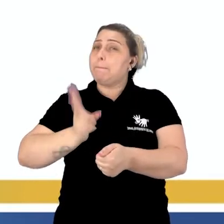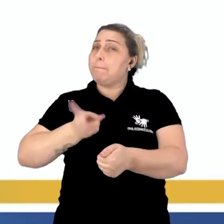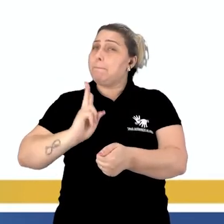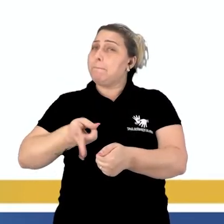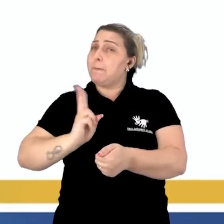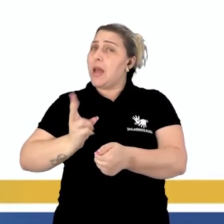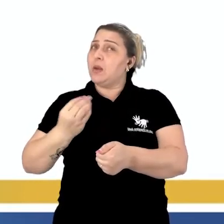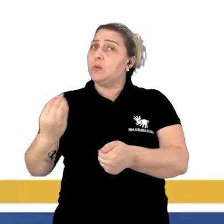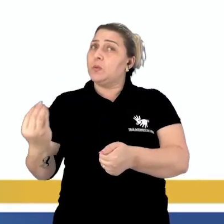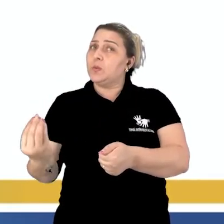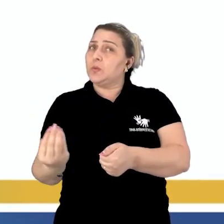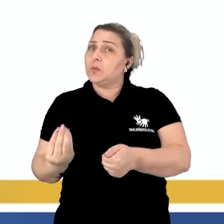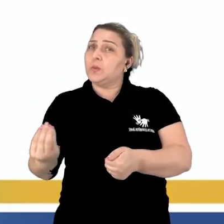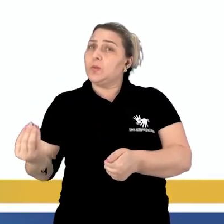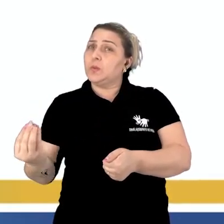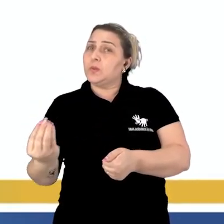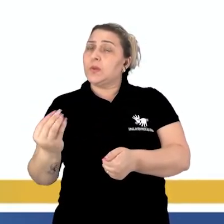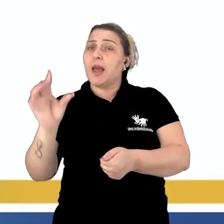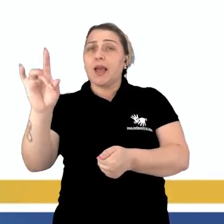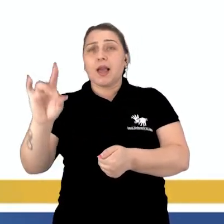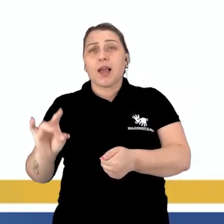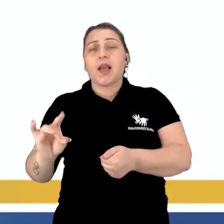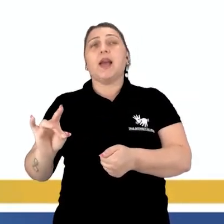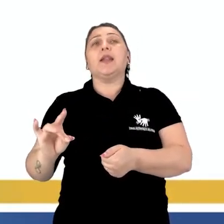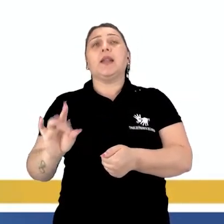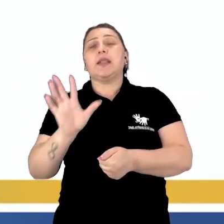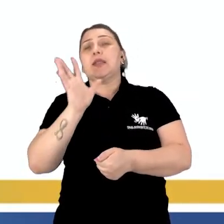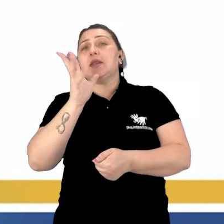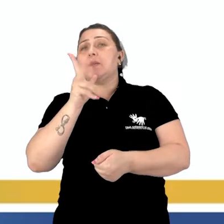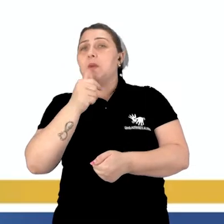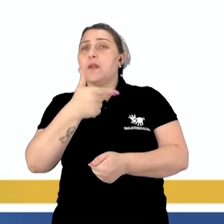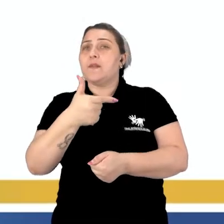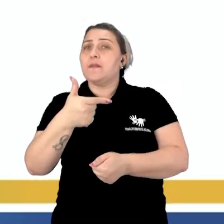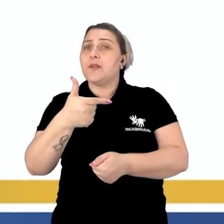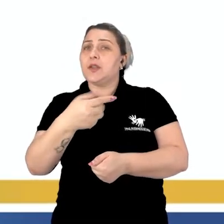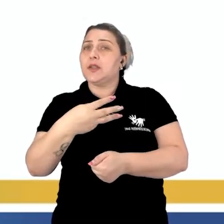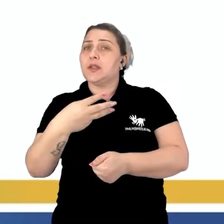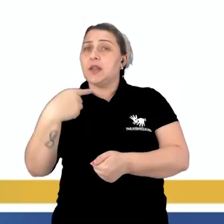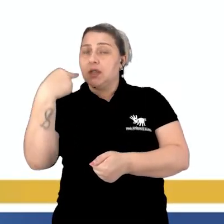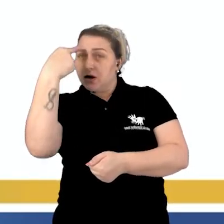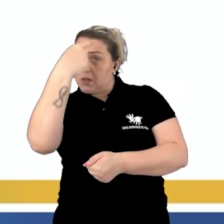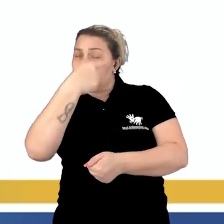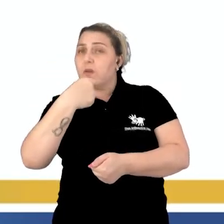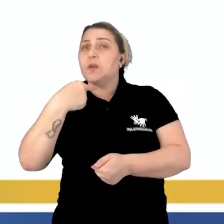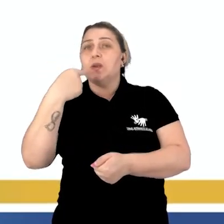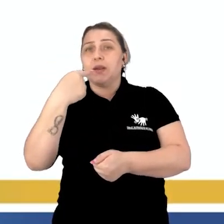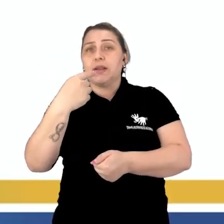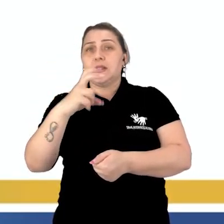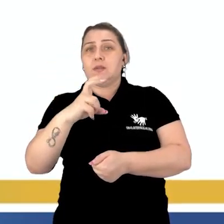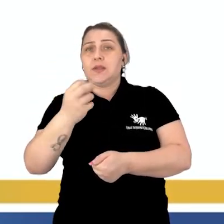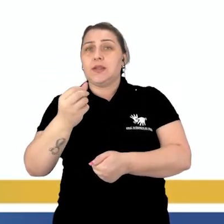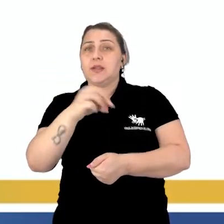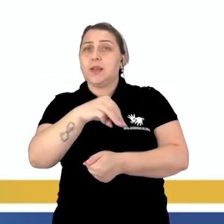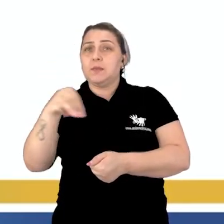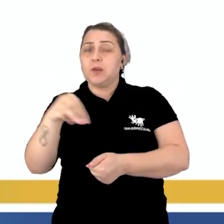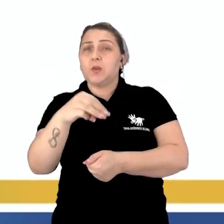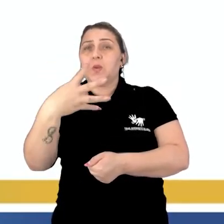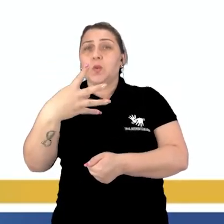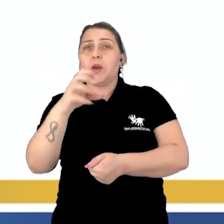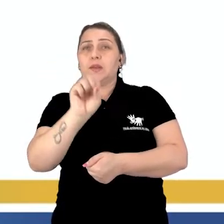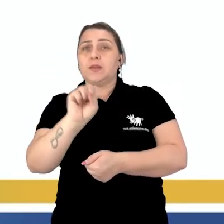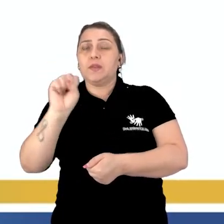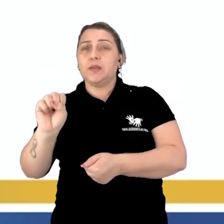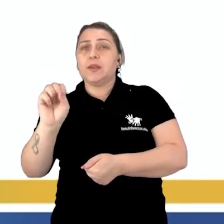eixo. Então, cada giro desse demora cerca de 23 horas, 56 minutos,